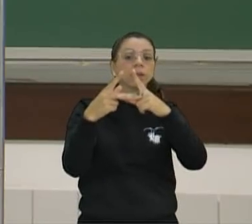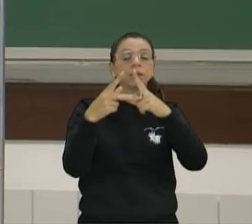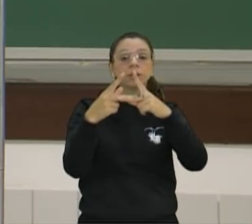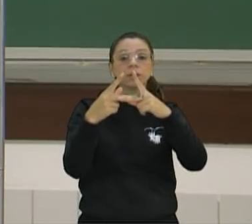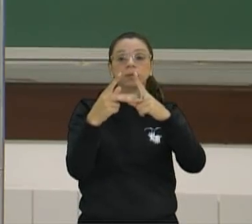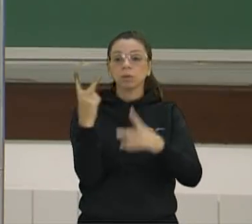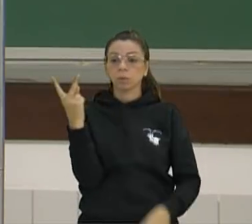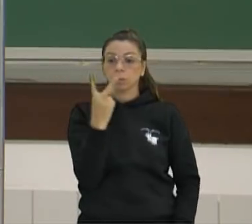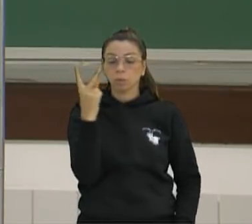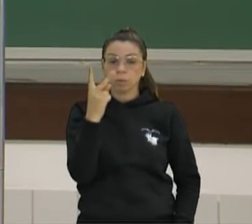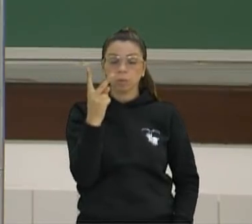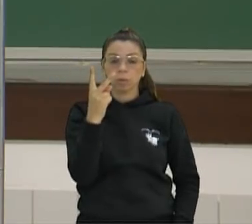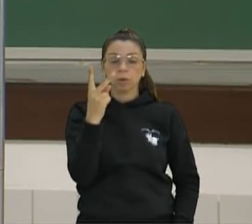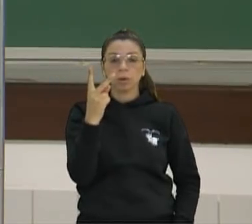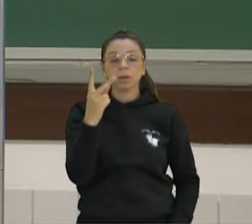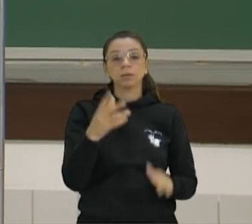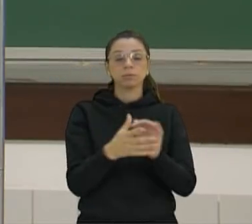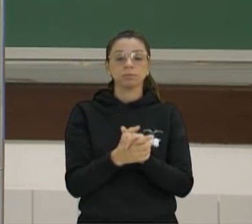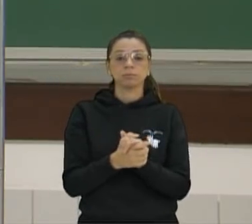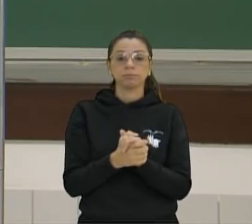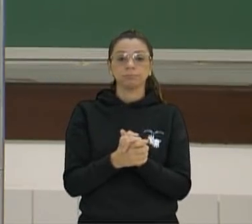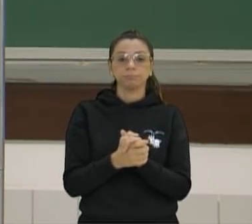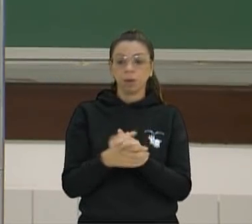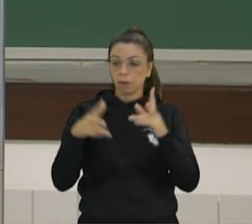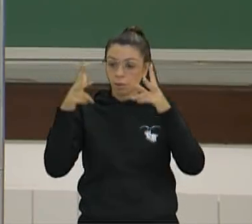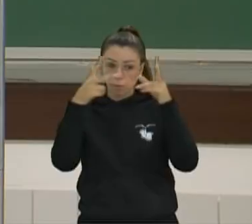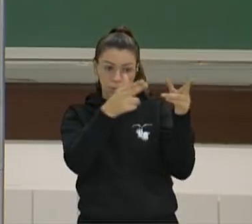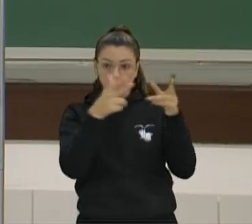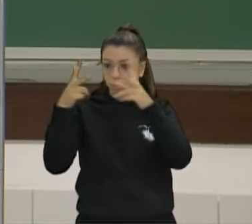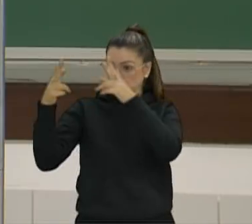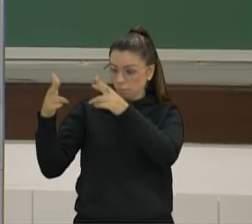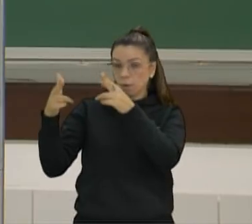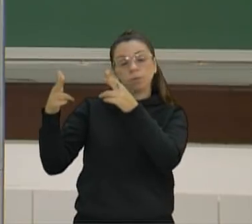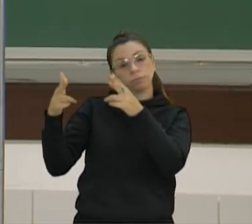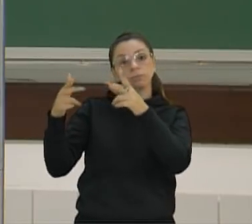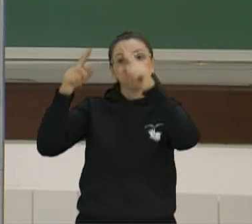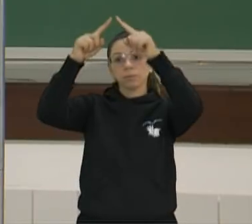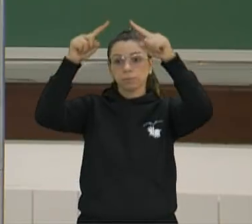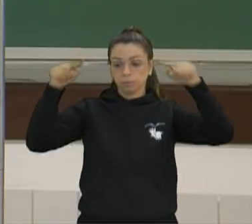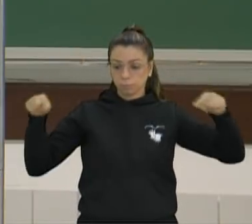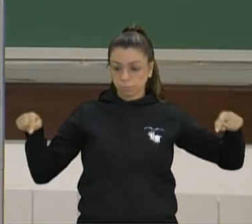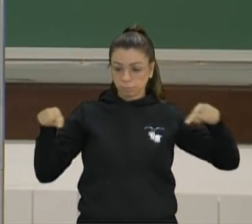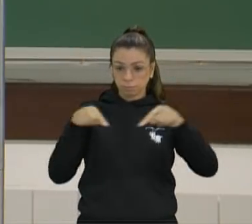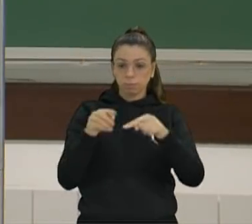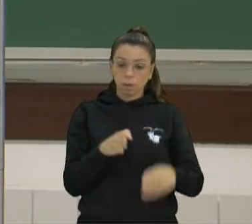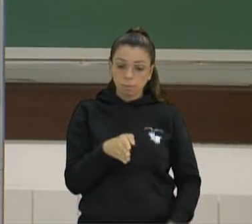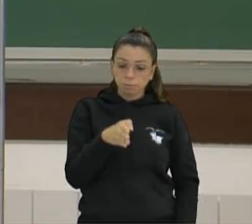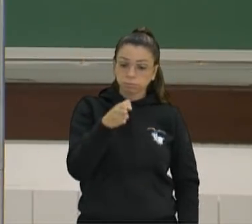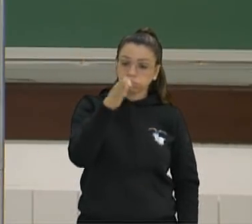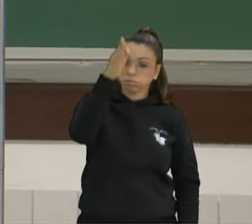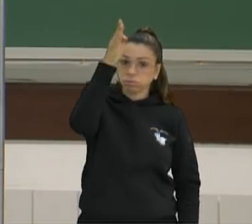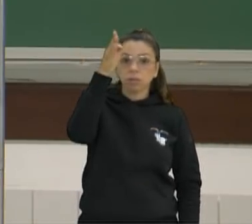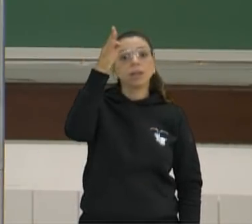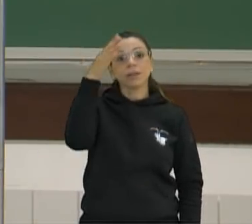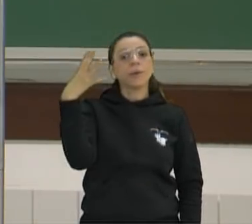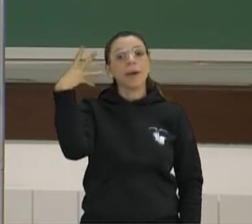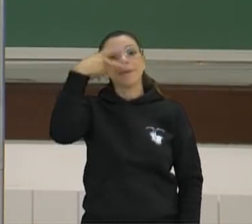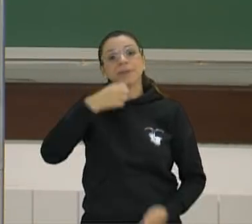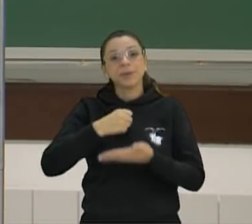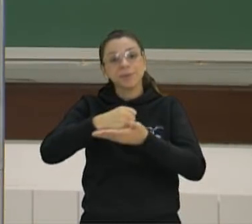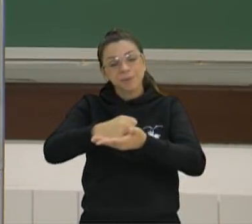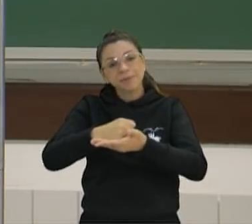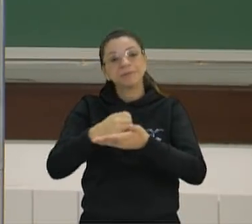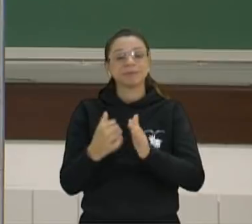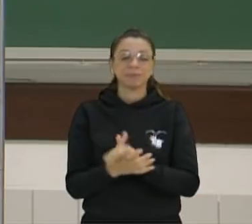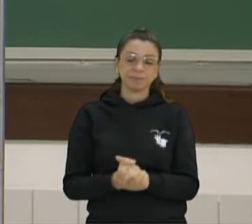triângulos congruentes. Né? Ou seja, você vai ter uma simetria sendo respeitada ali, isso vai contribuir para a beleza do lugar.